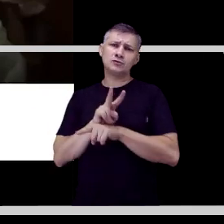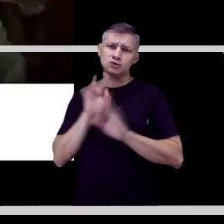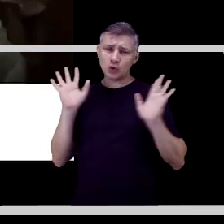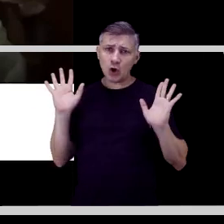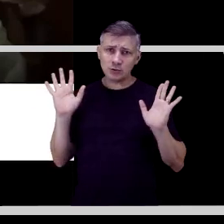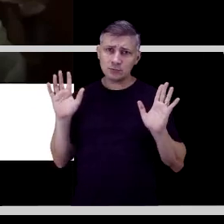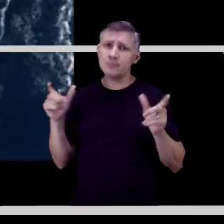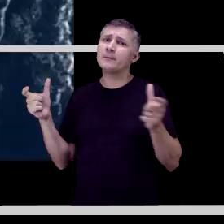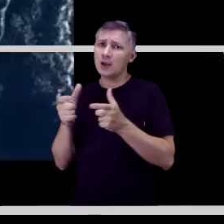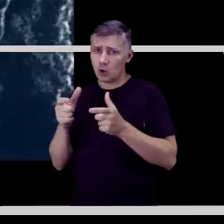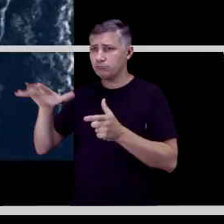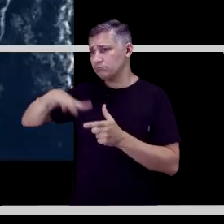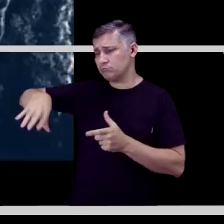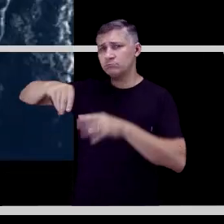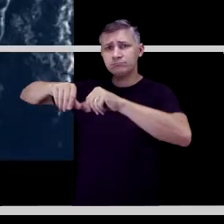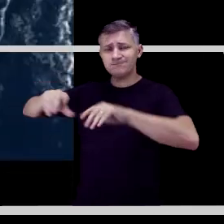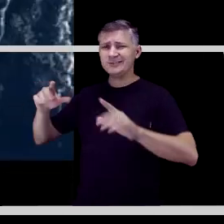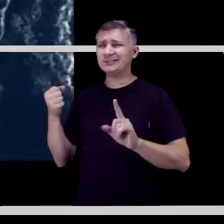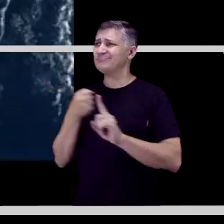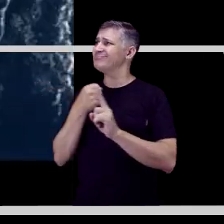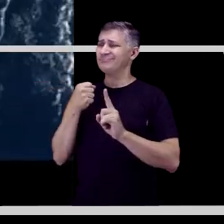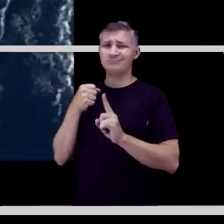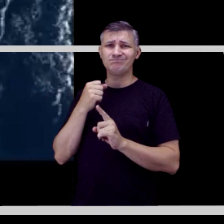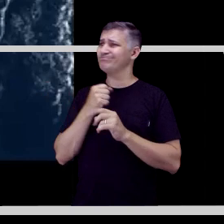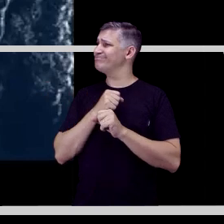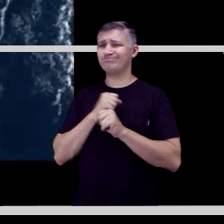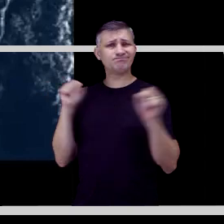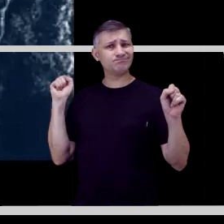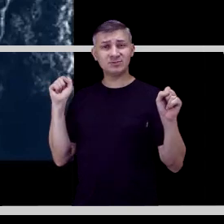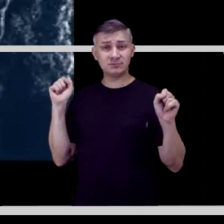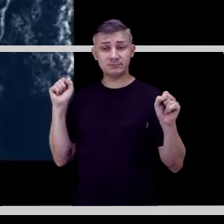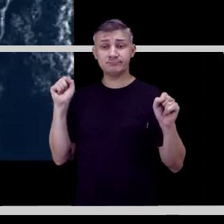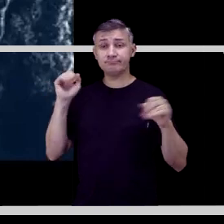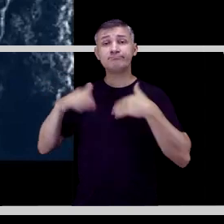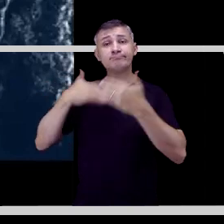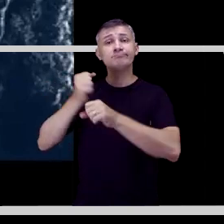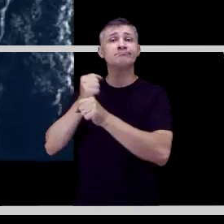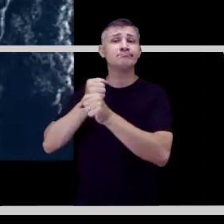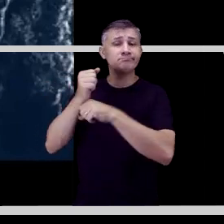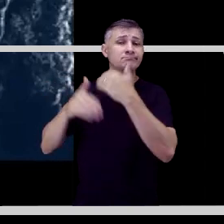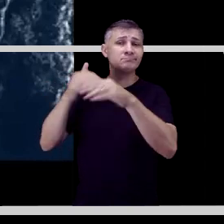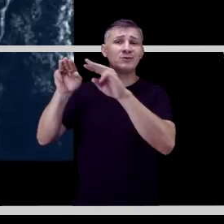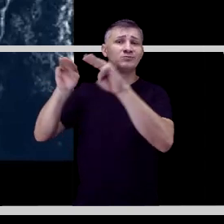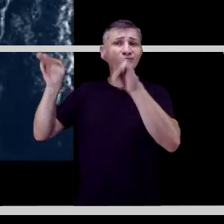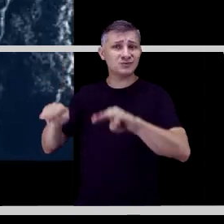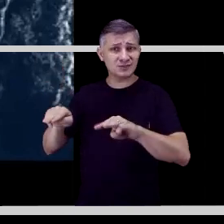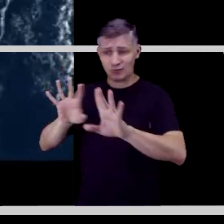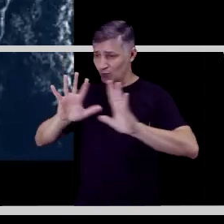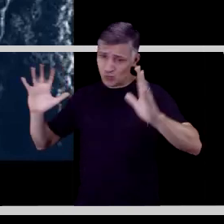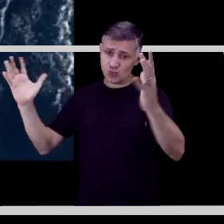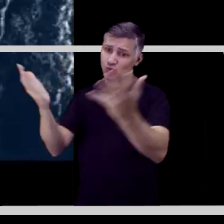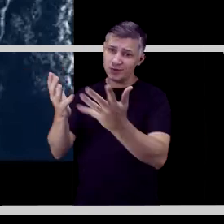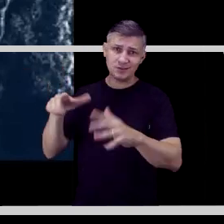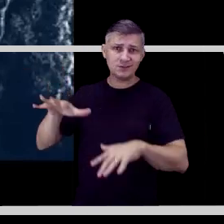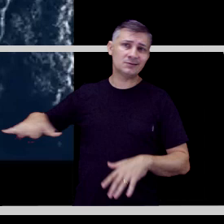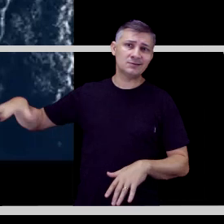buscar soluções para salvaguardar essa nova sede. A gente chegou a fazer um projeto provisório, né, de menor escala, para aquele terreno, mas